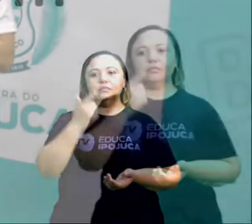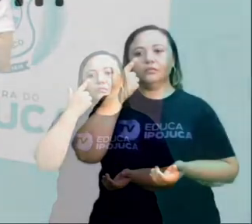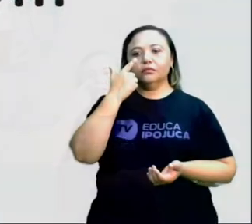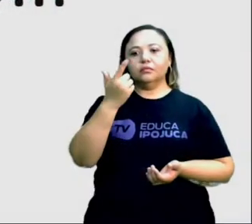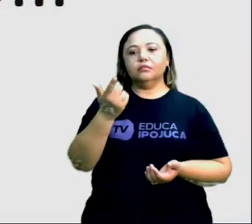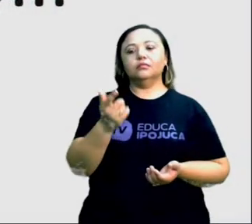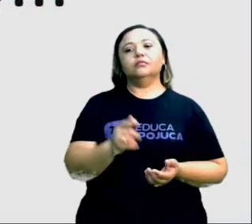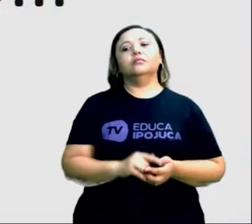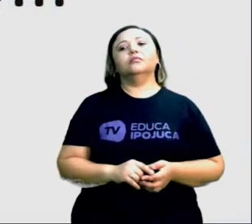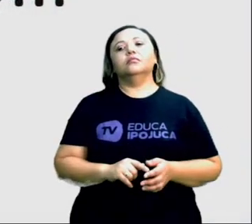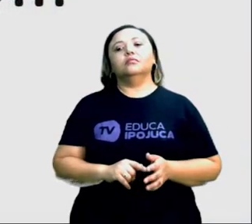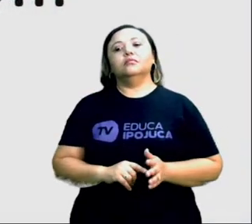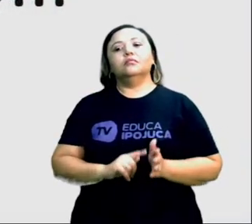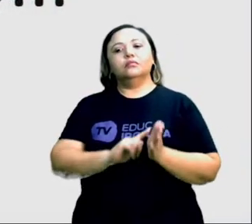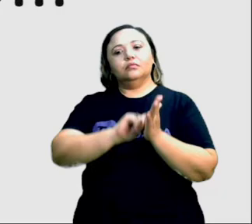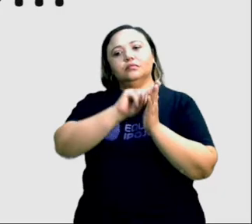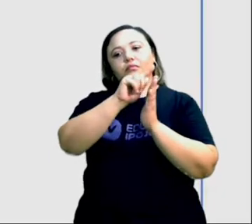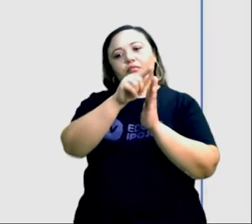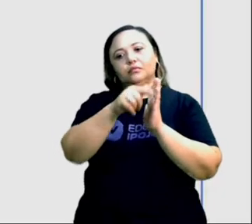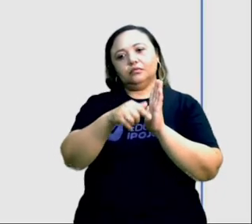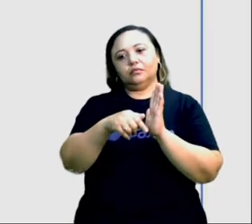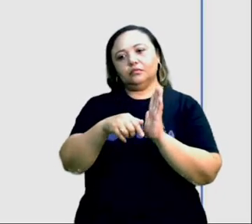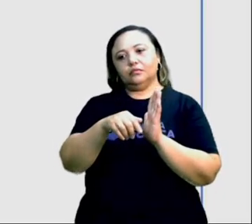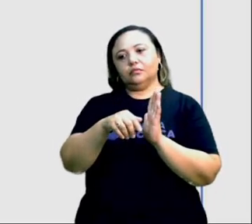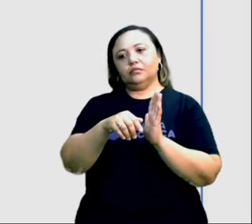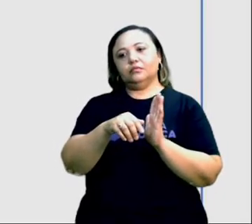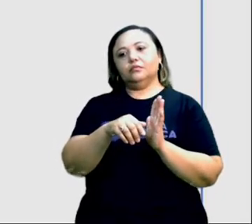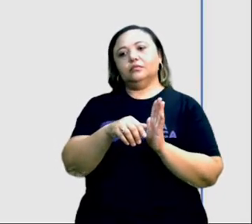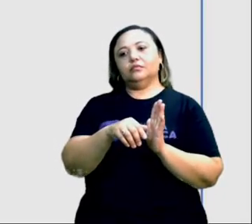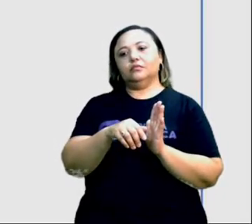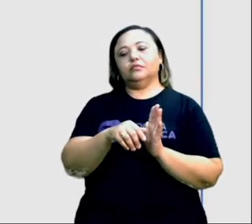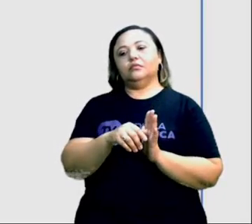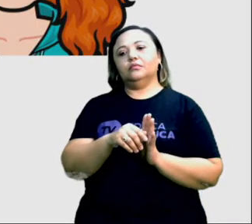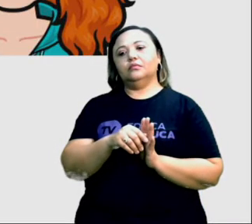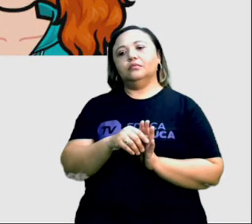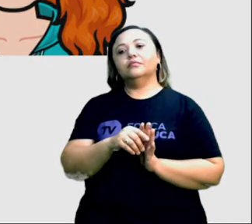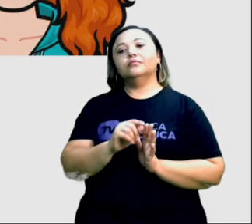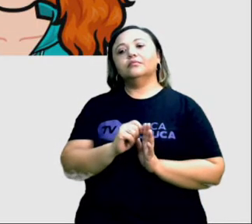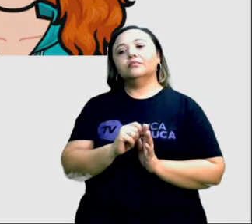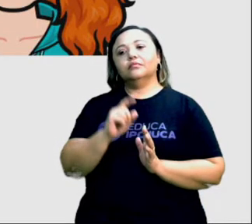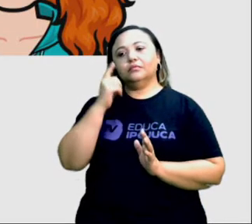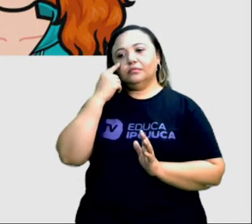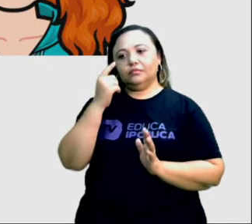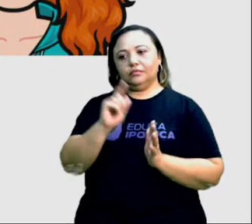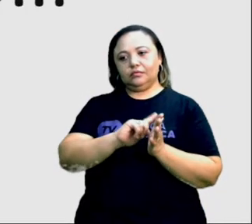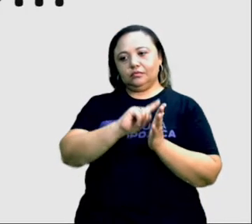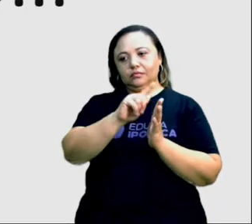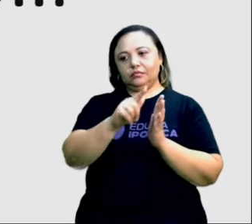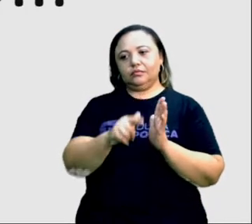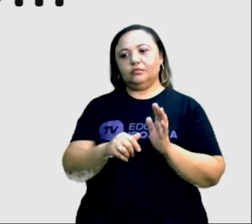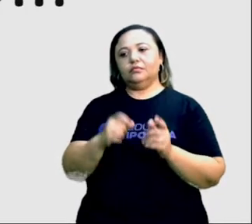Vejamos alguns dos gêneros que a gente encontra. Opa, deixa eu voltar aqui um pouquinho.